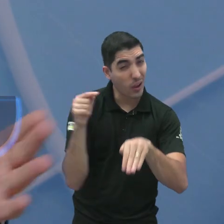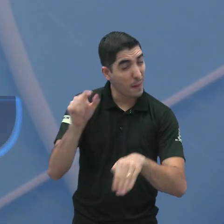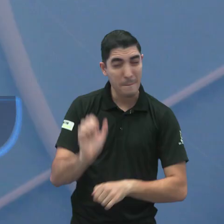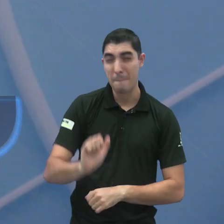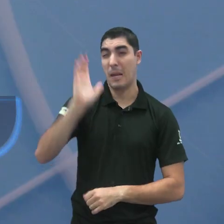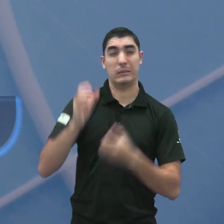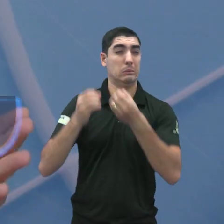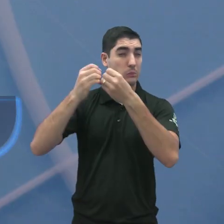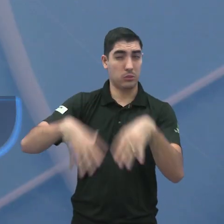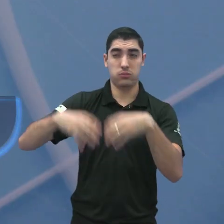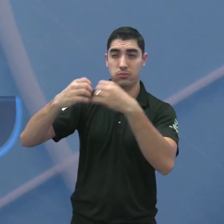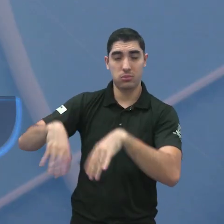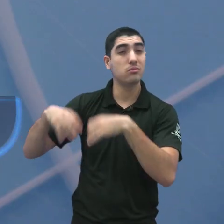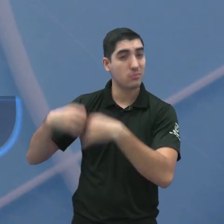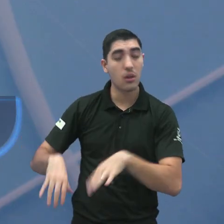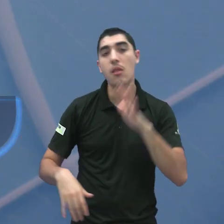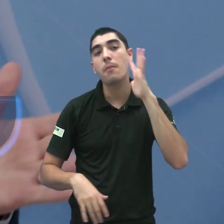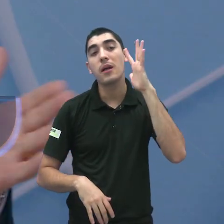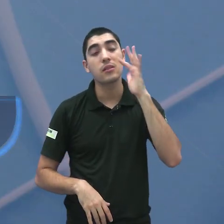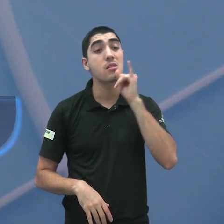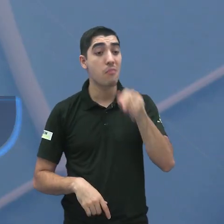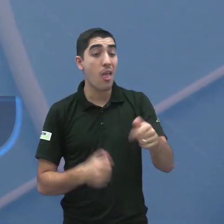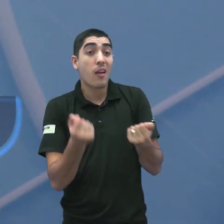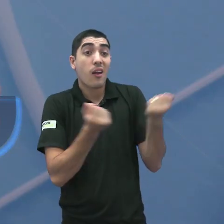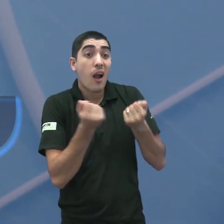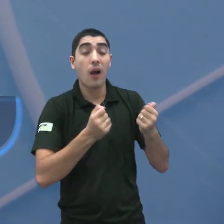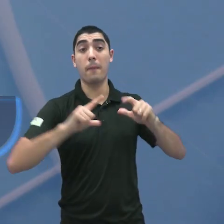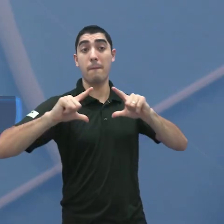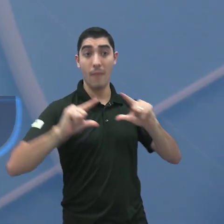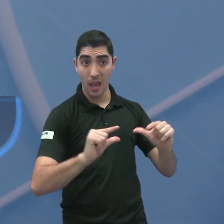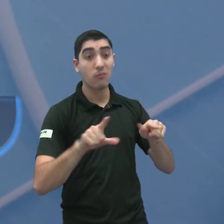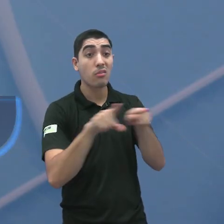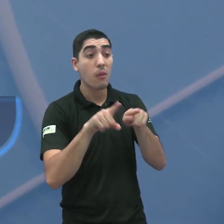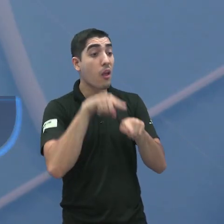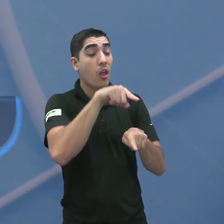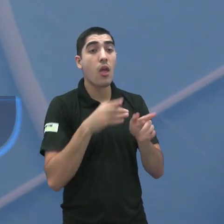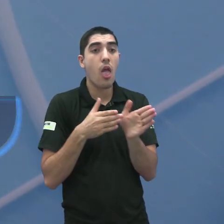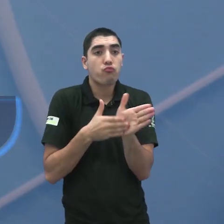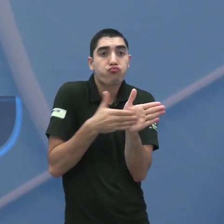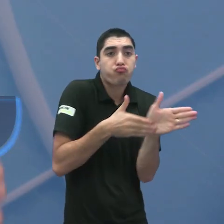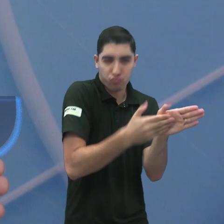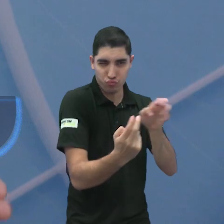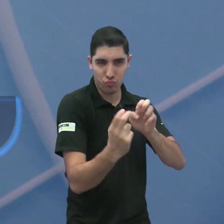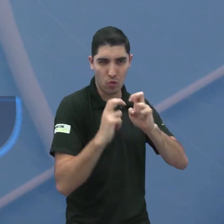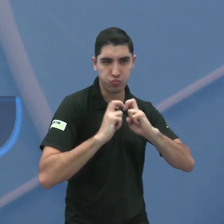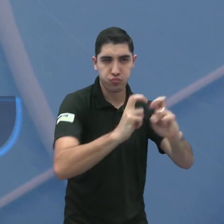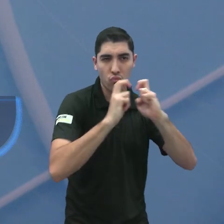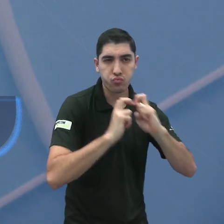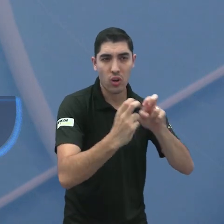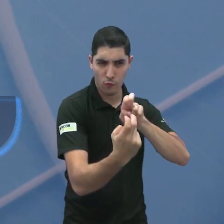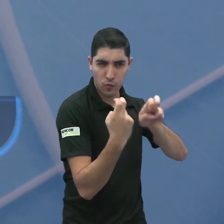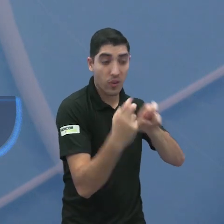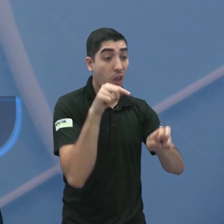o gabarito dos carros de passageiros ou o trem, né, a composição ferroviária. Então é só o espaço que